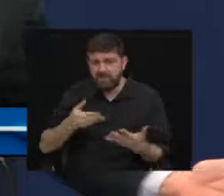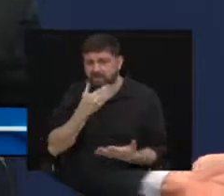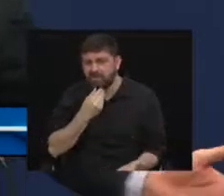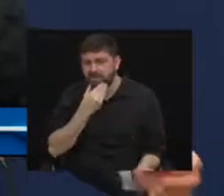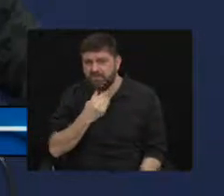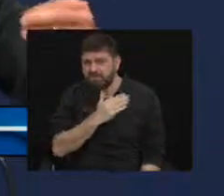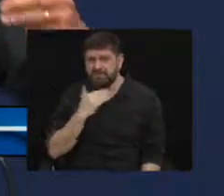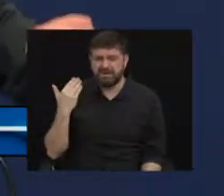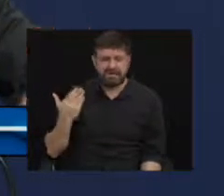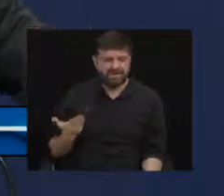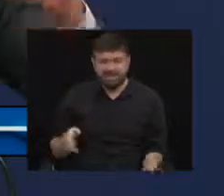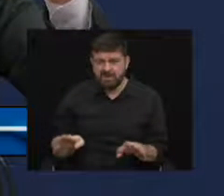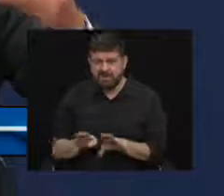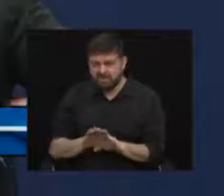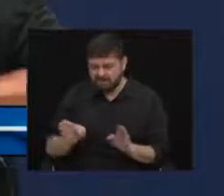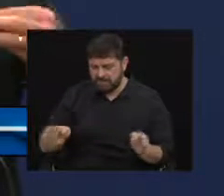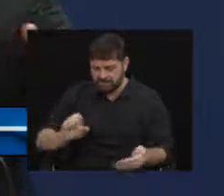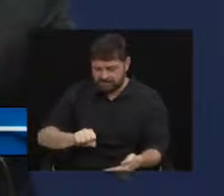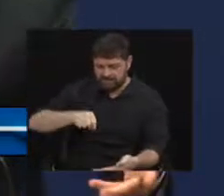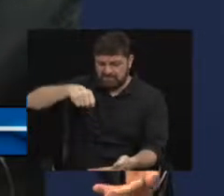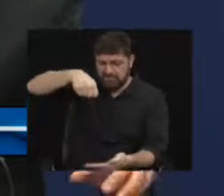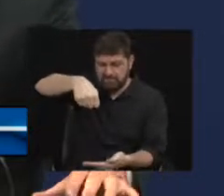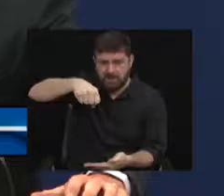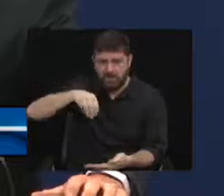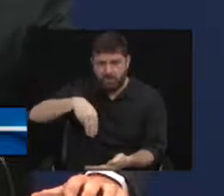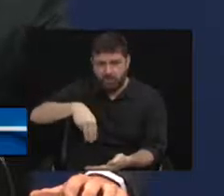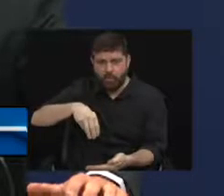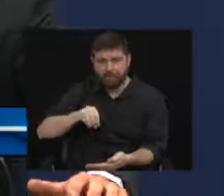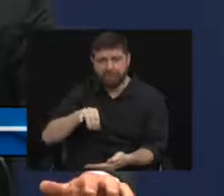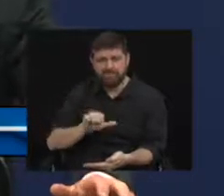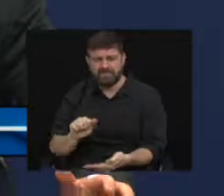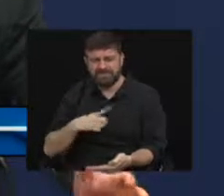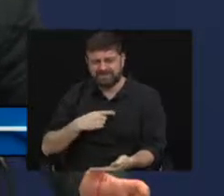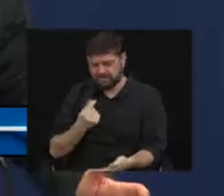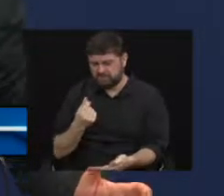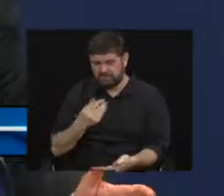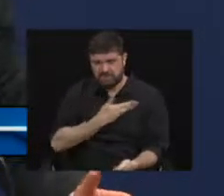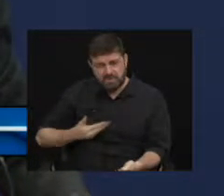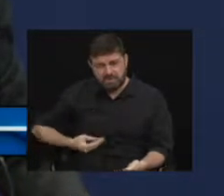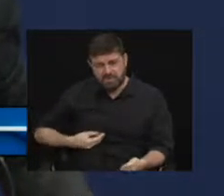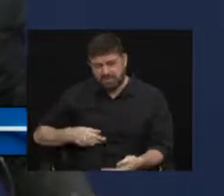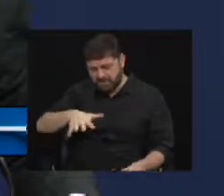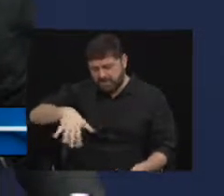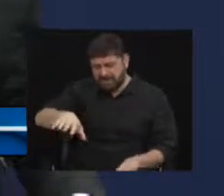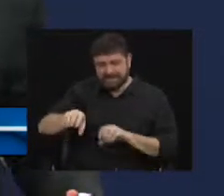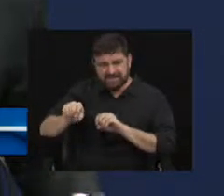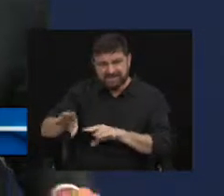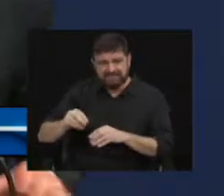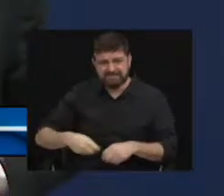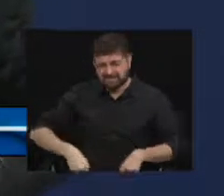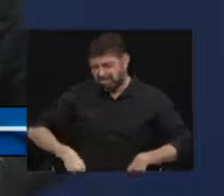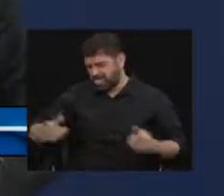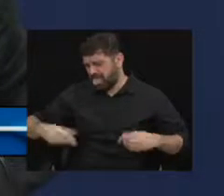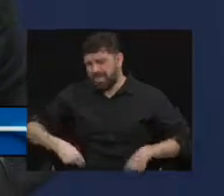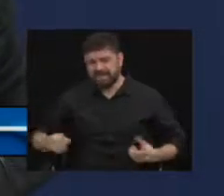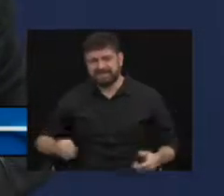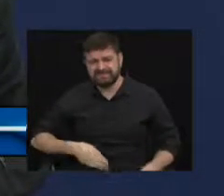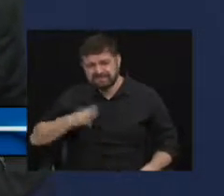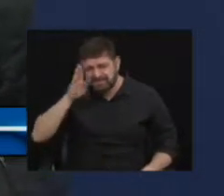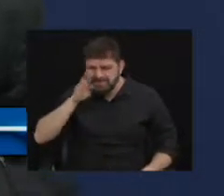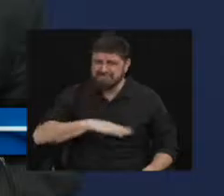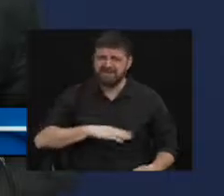antes das eleições? Será que foi por conta disso? É preciso dizer para a população de Campinas. Porque